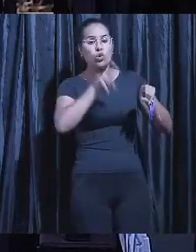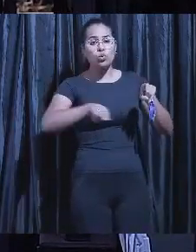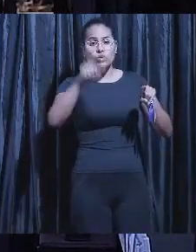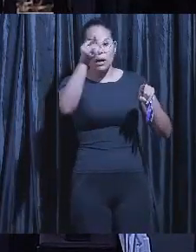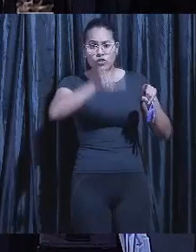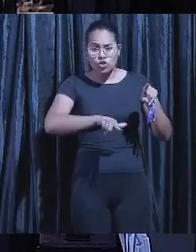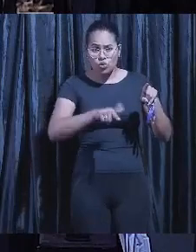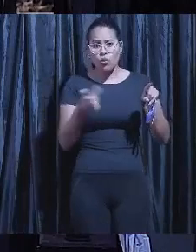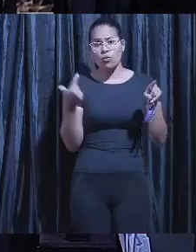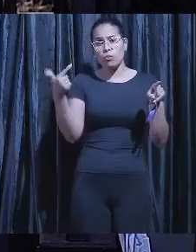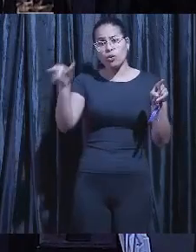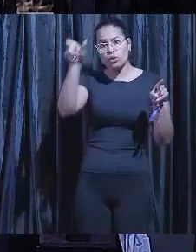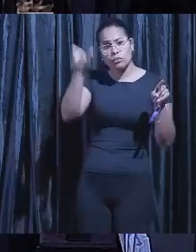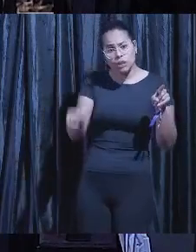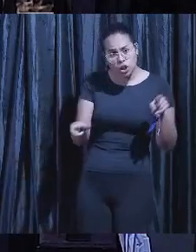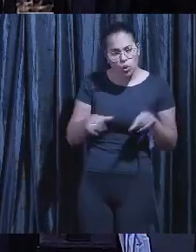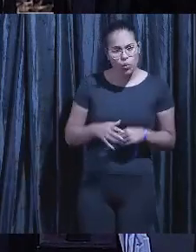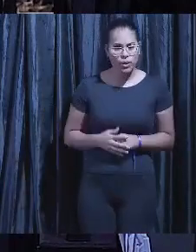de